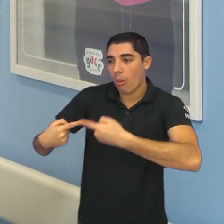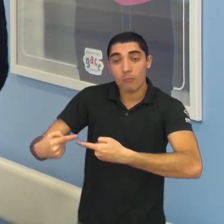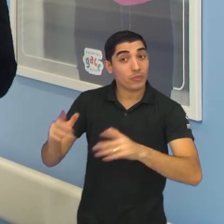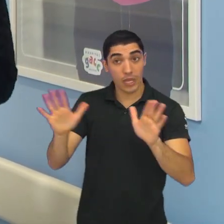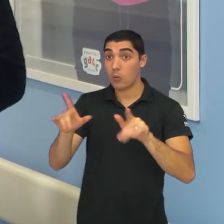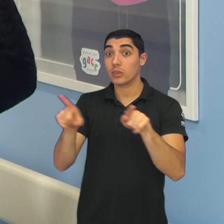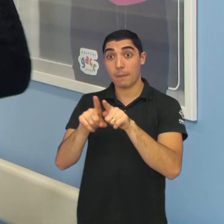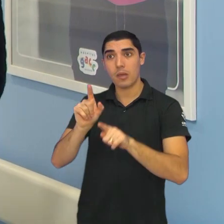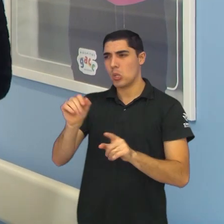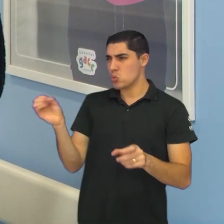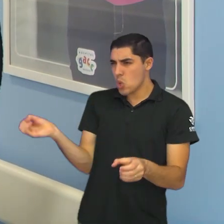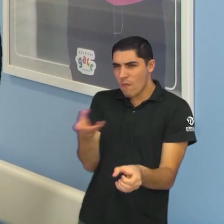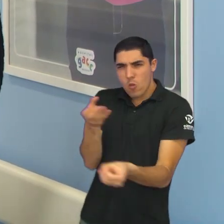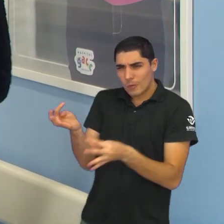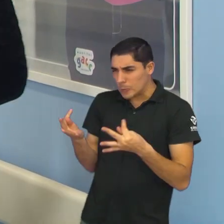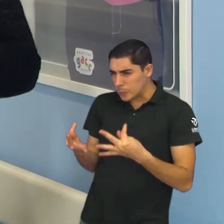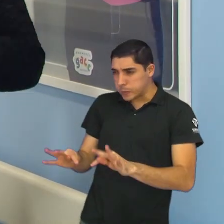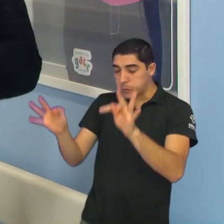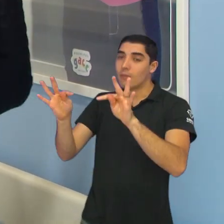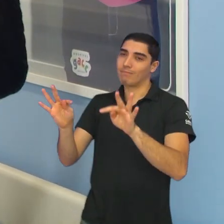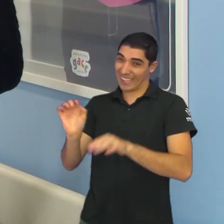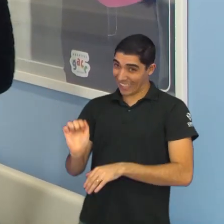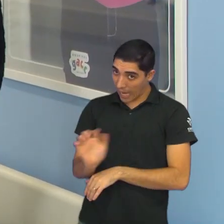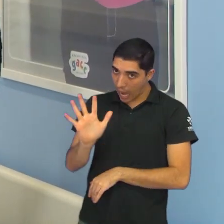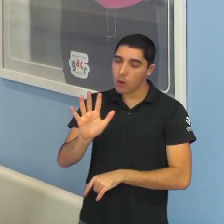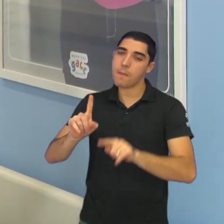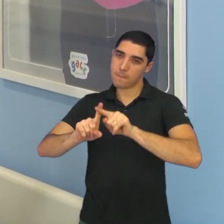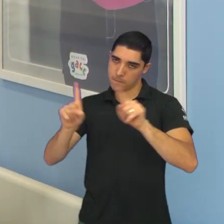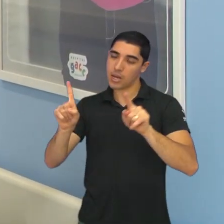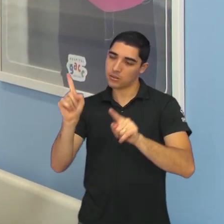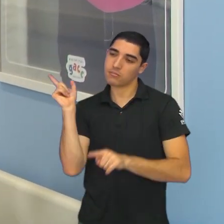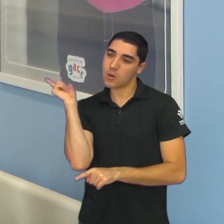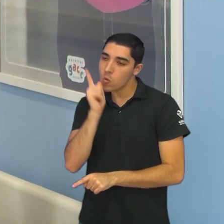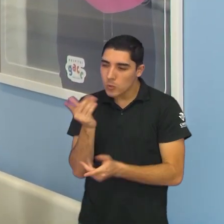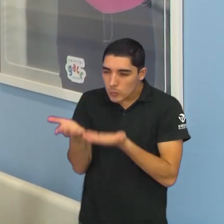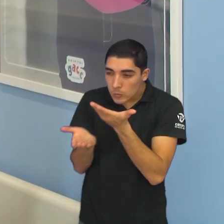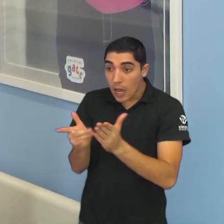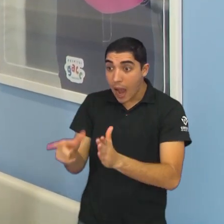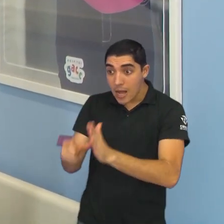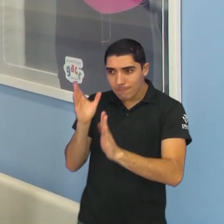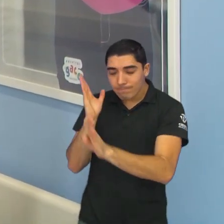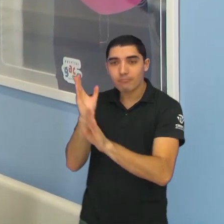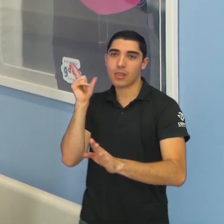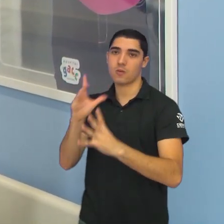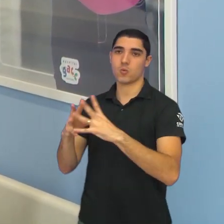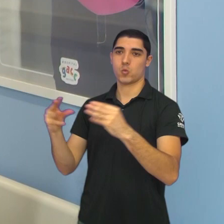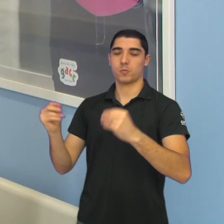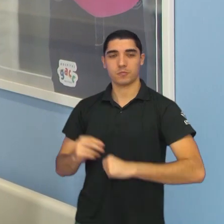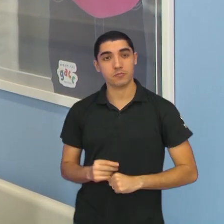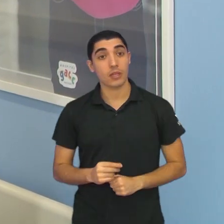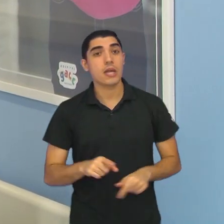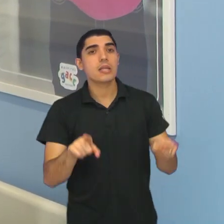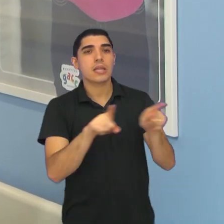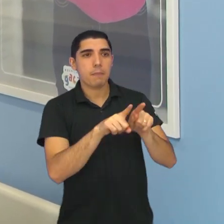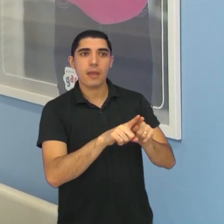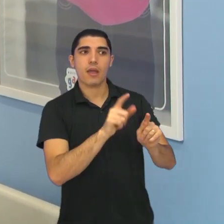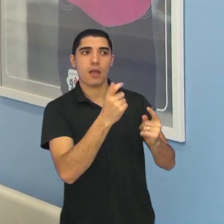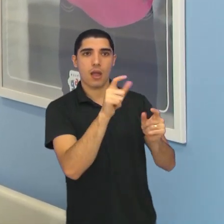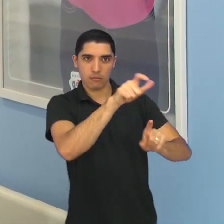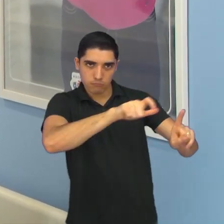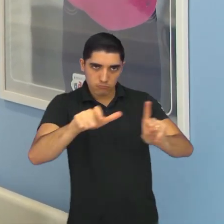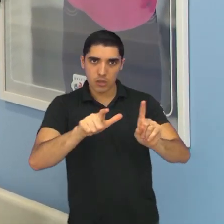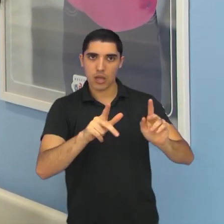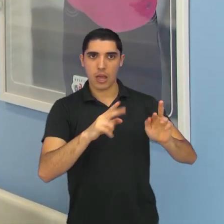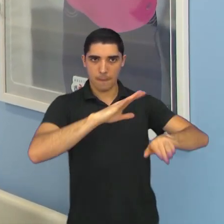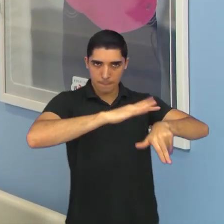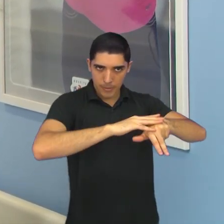de a última geração e de altíssimo custo, mas é isso que traz a cura. E tanto para quem vem do SUS, o Sistema